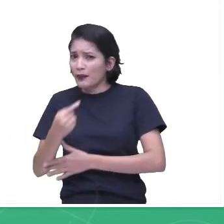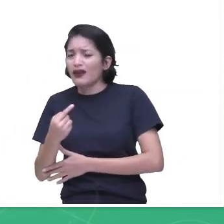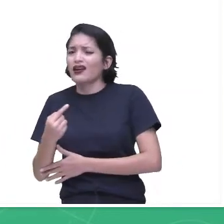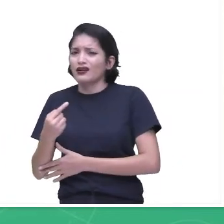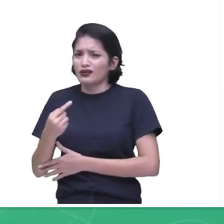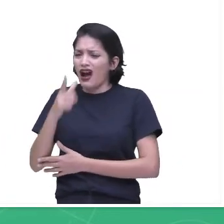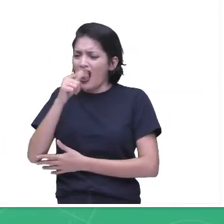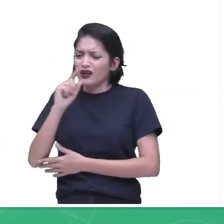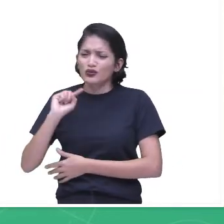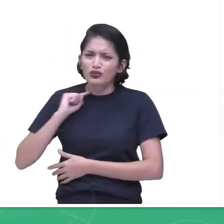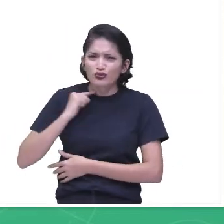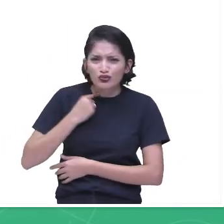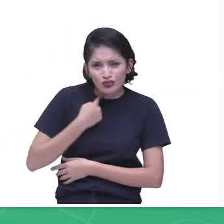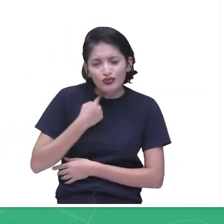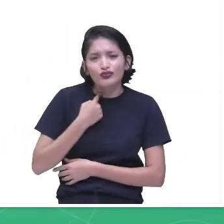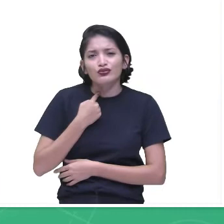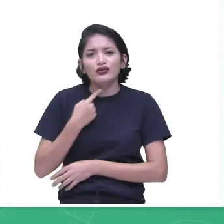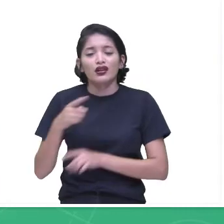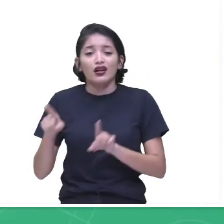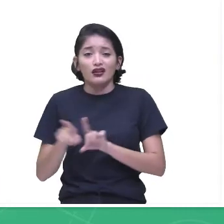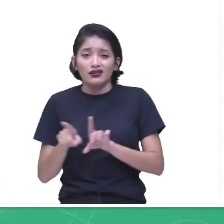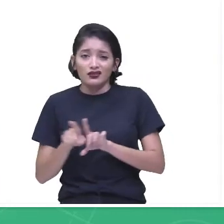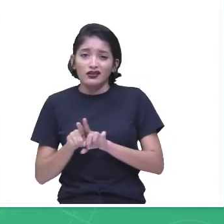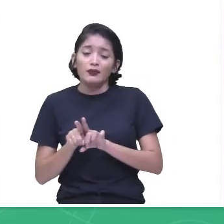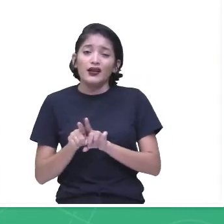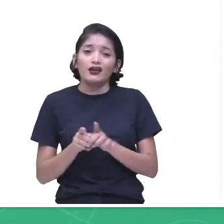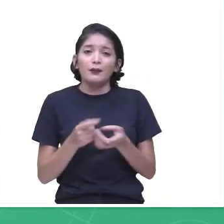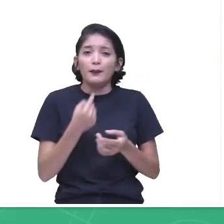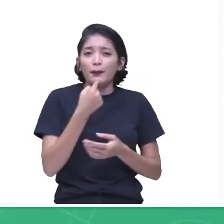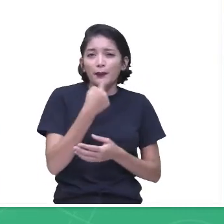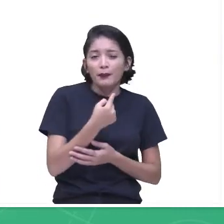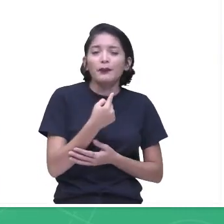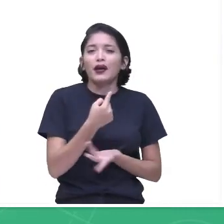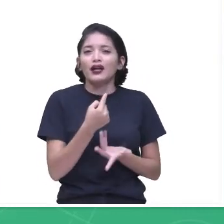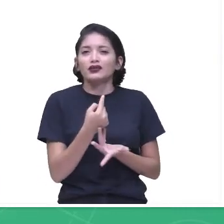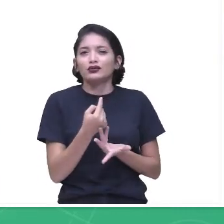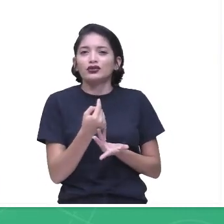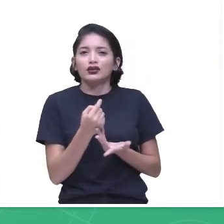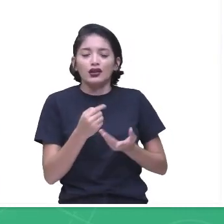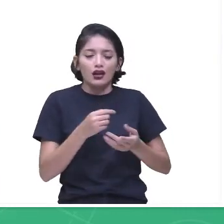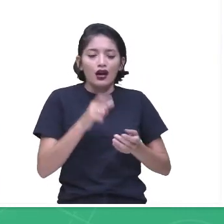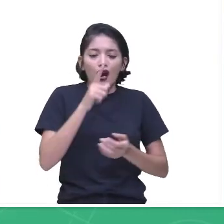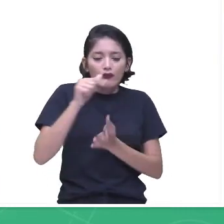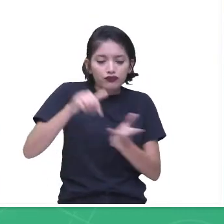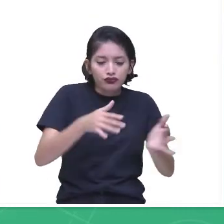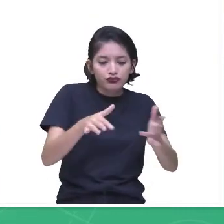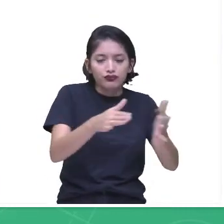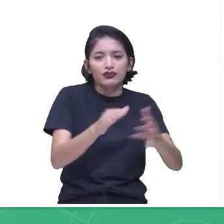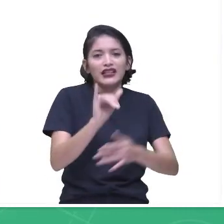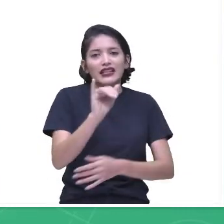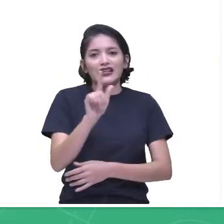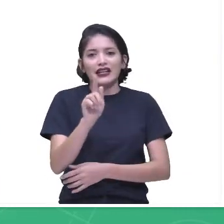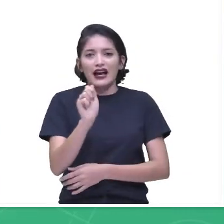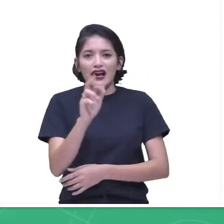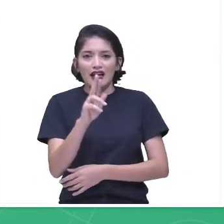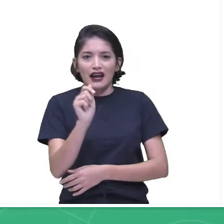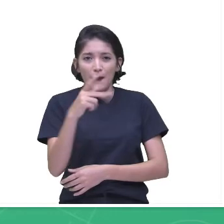né? Com casas dentro de igarapés. Por que essas pessoas vivem nos igarapés? Porque elas